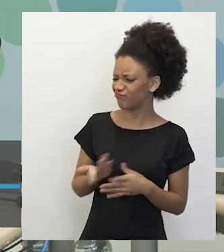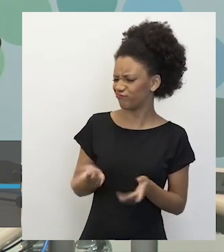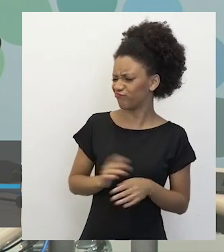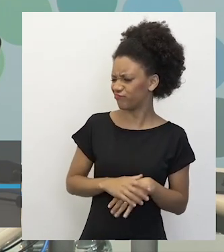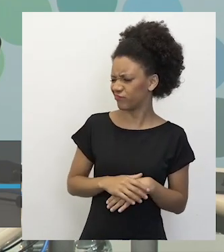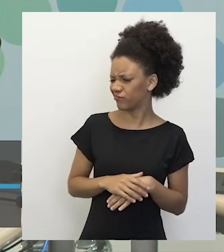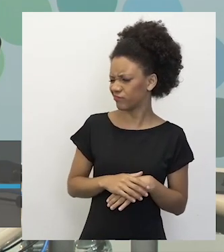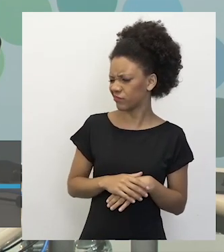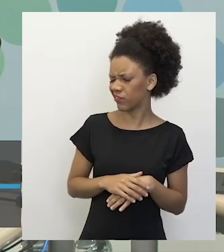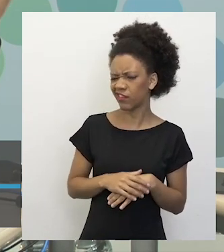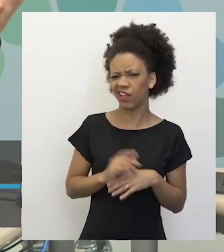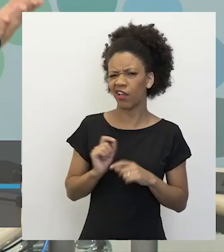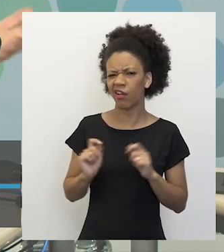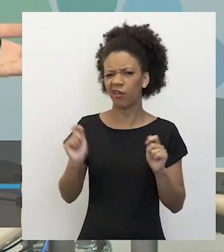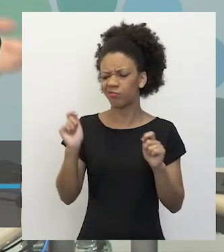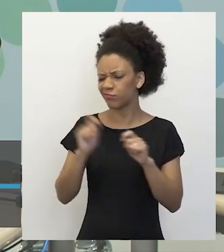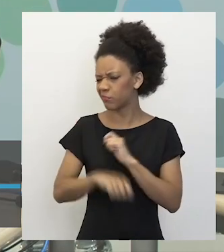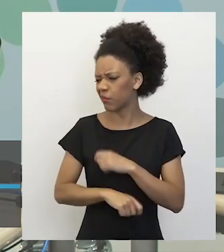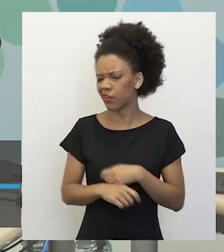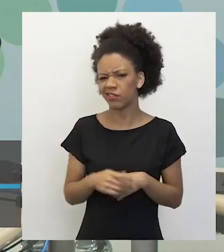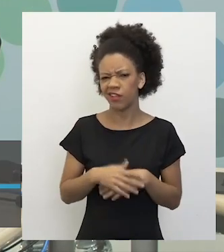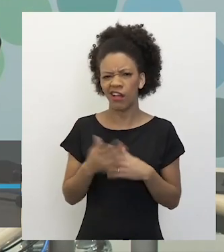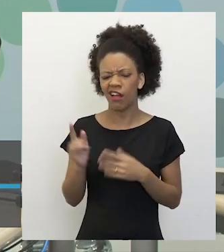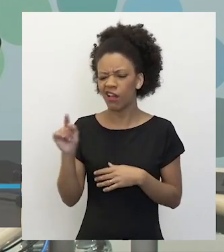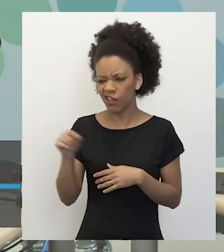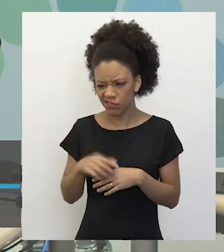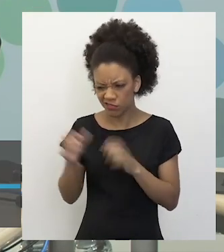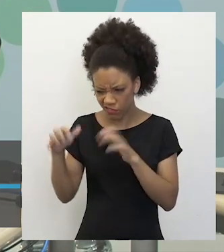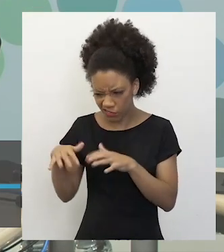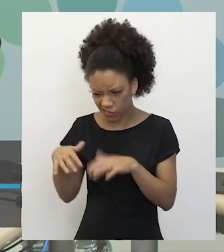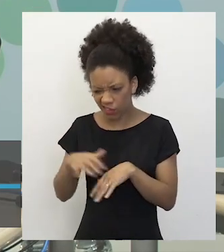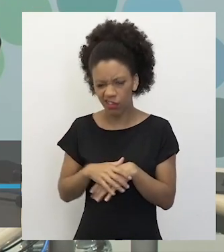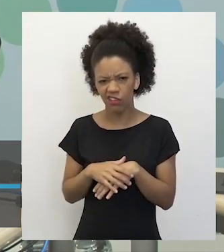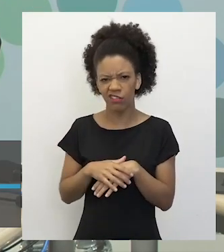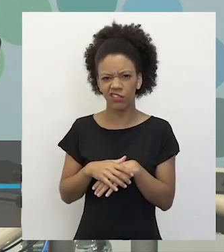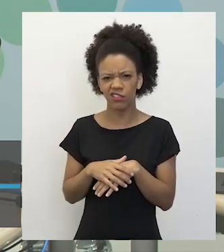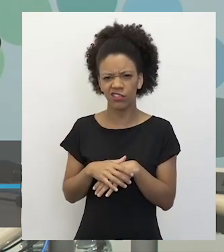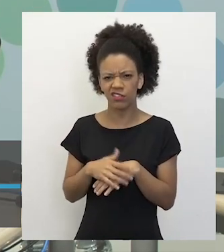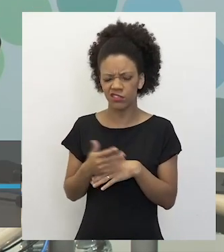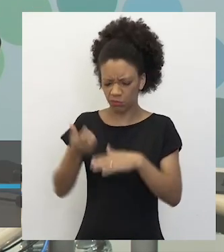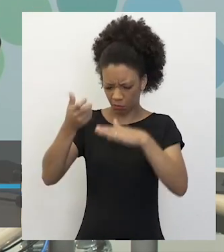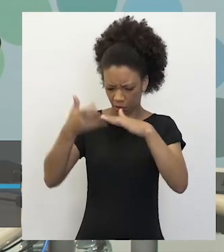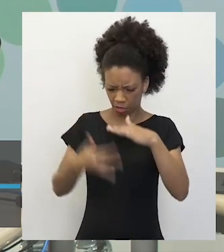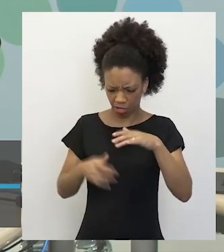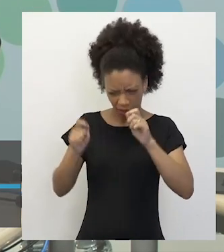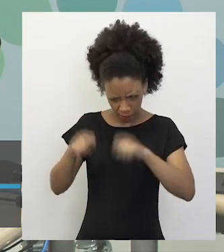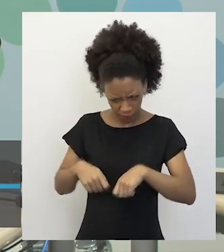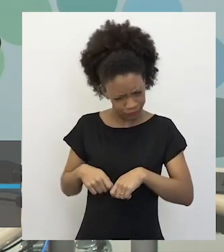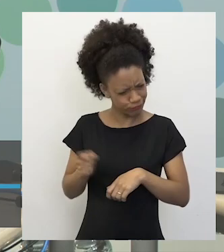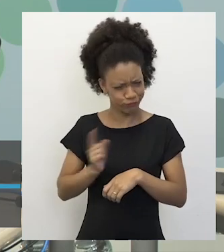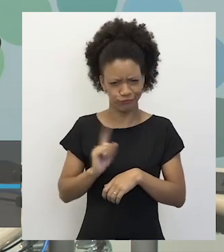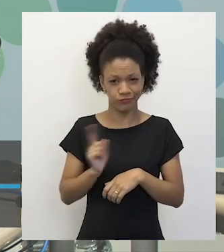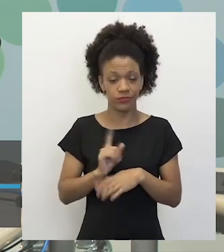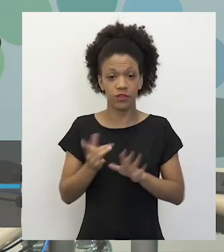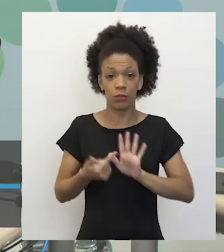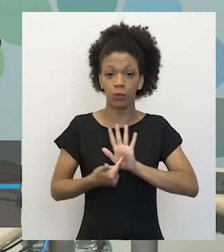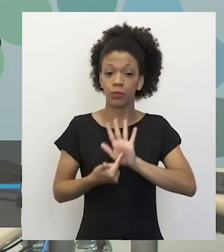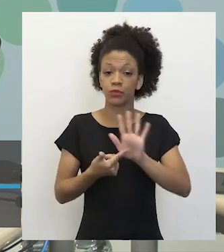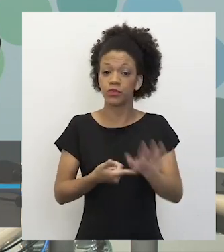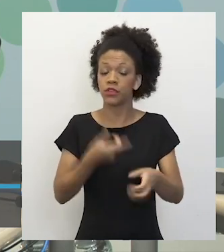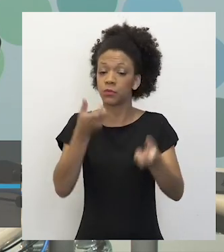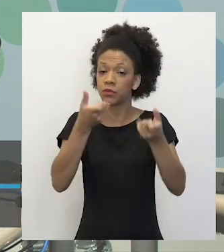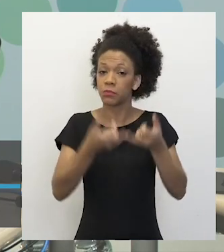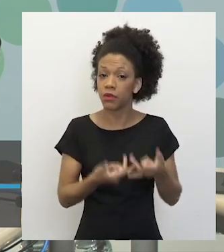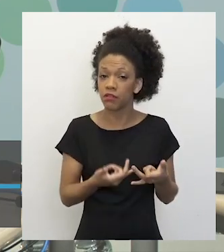Como? A água cai do galinheiro lá, do teto, e aí vai chover? Então, cada um estava apresentando o seu motivo, certo? Querendo